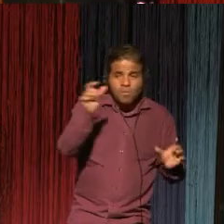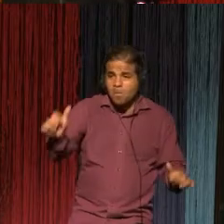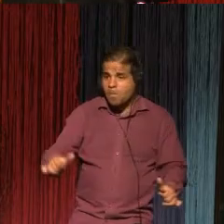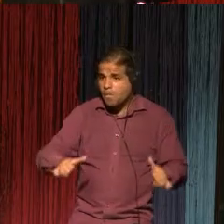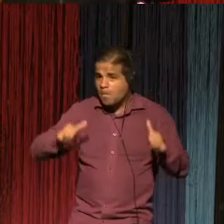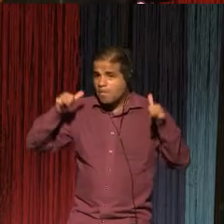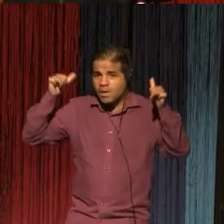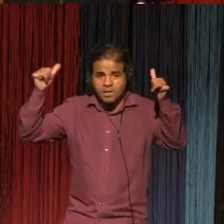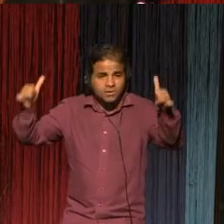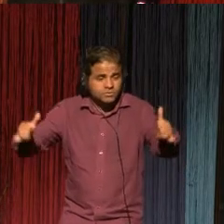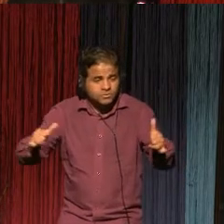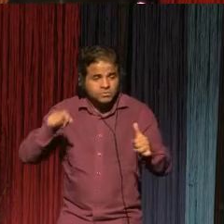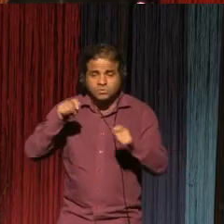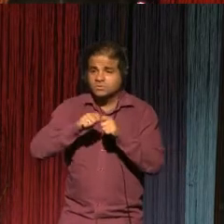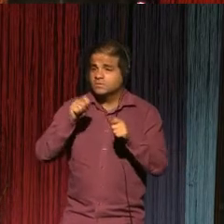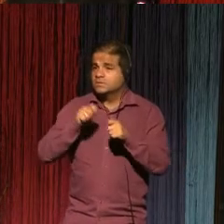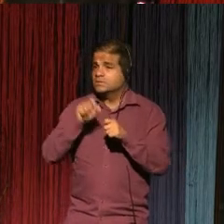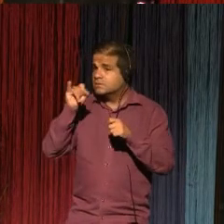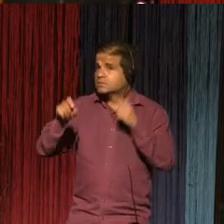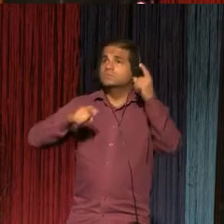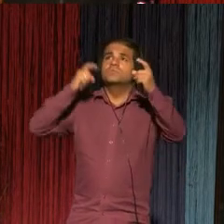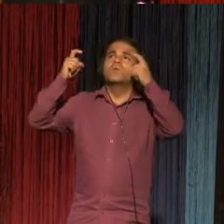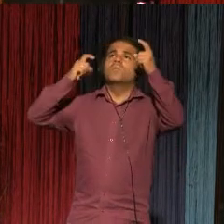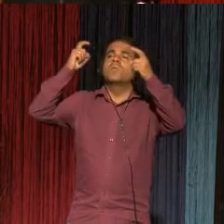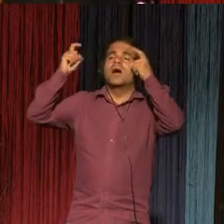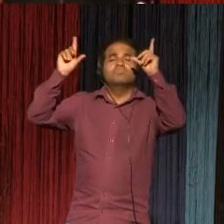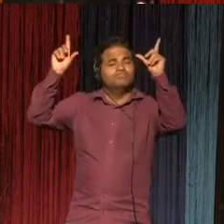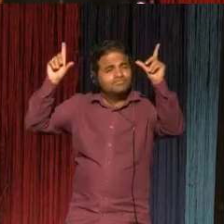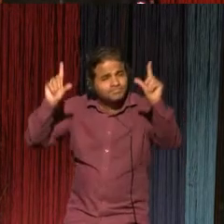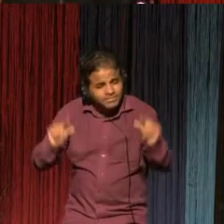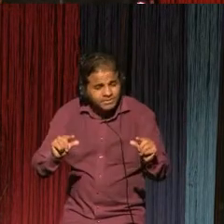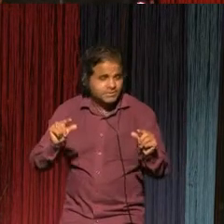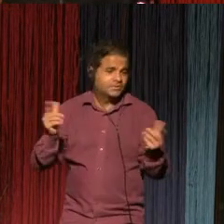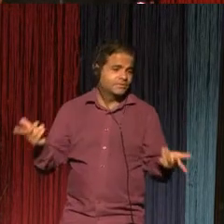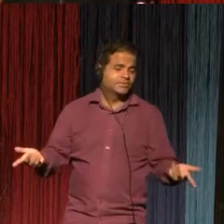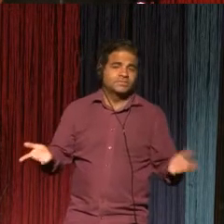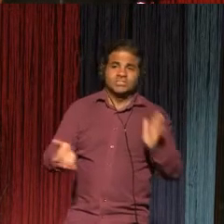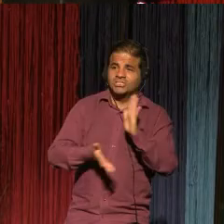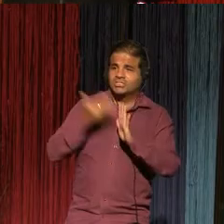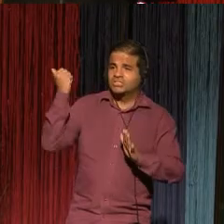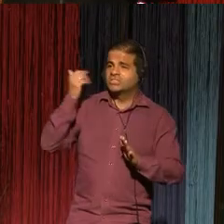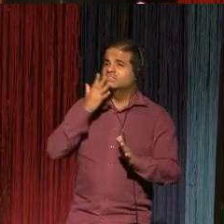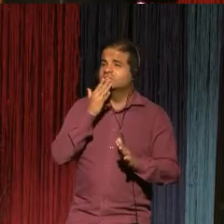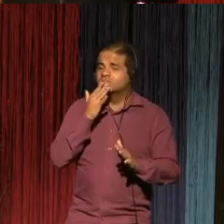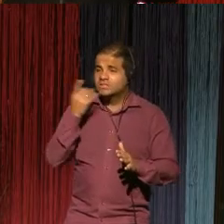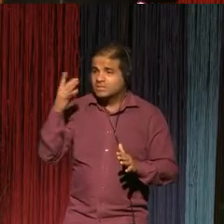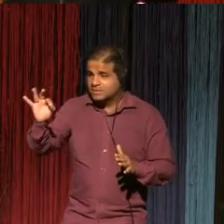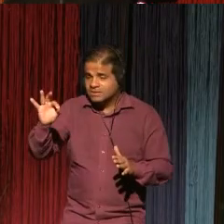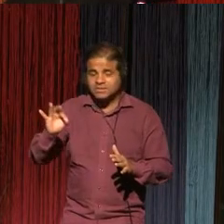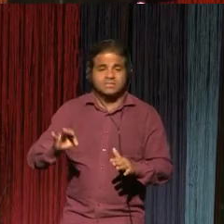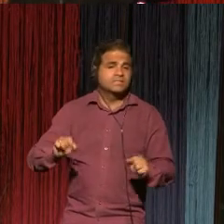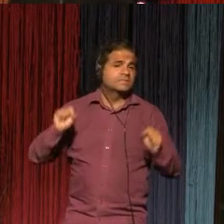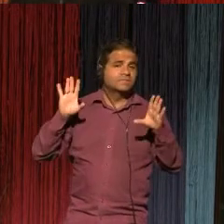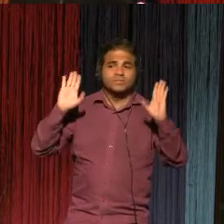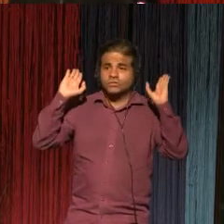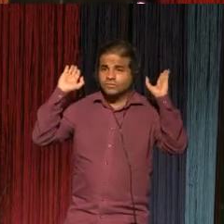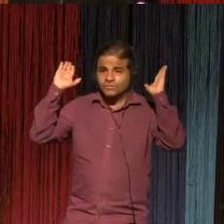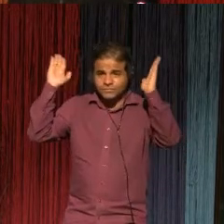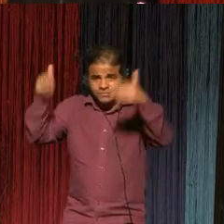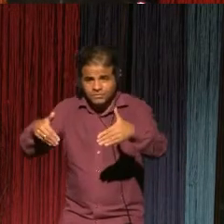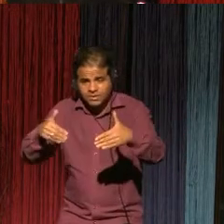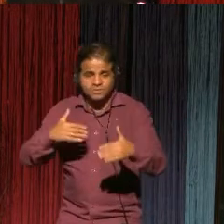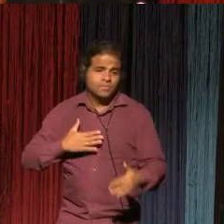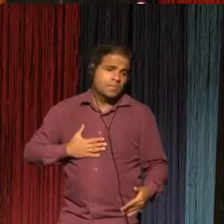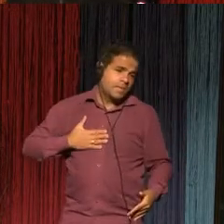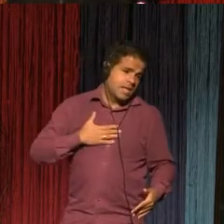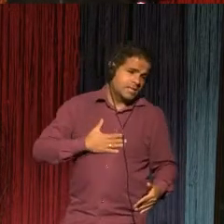no que vão fazer se preocuparem menos em tirar uma nota 10 e ficar só focado no prazer